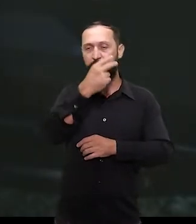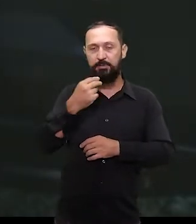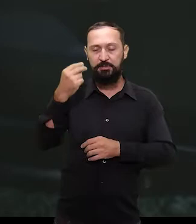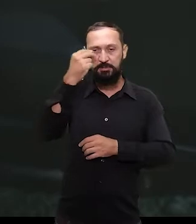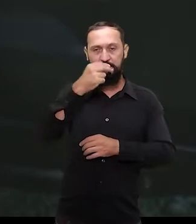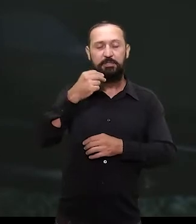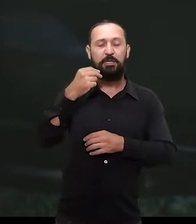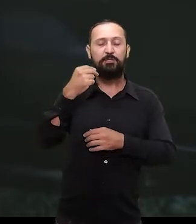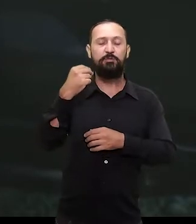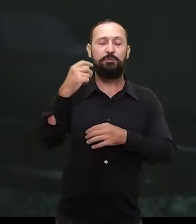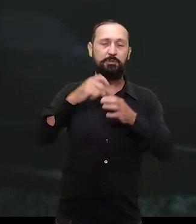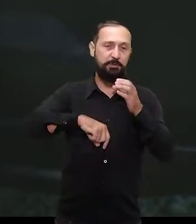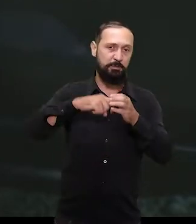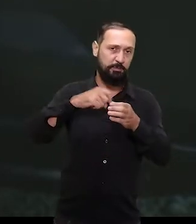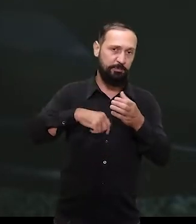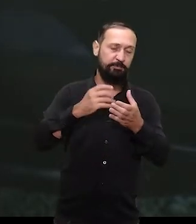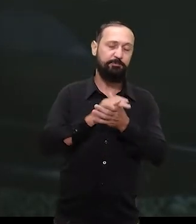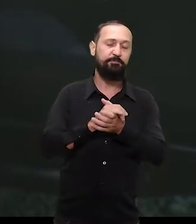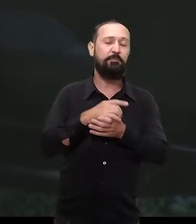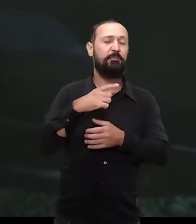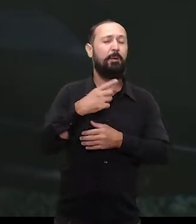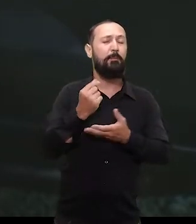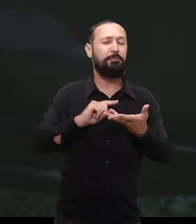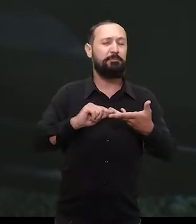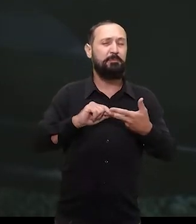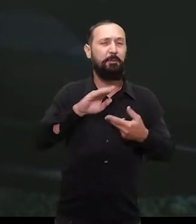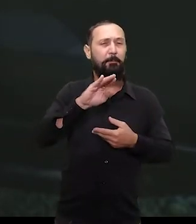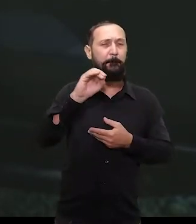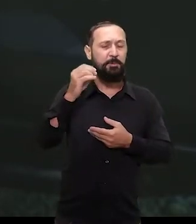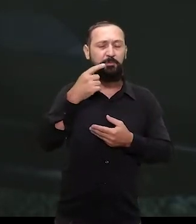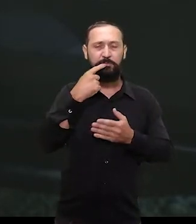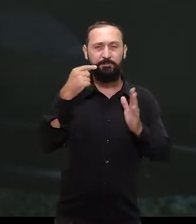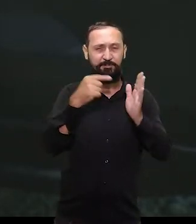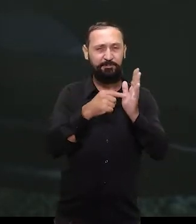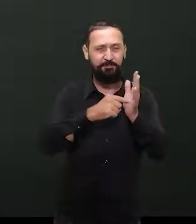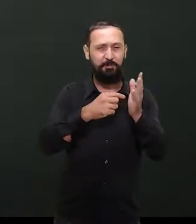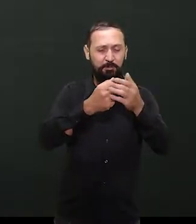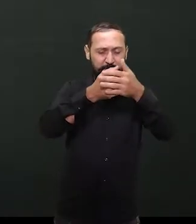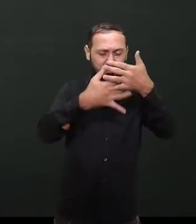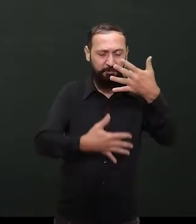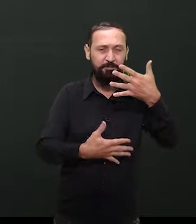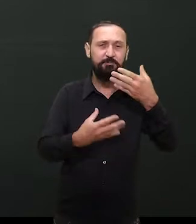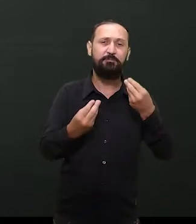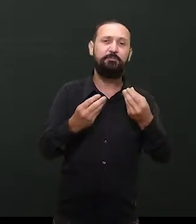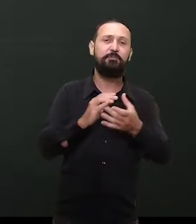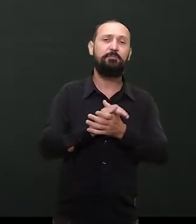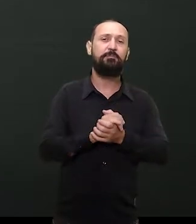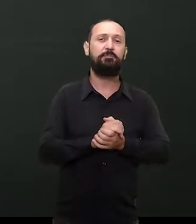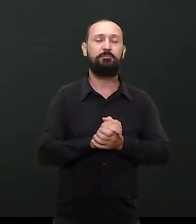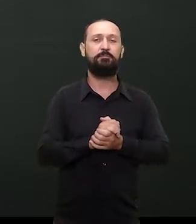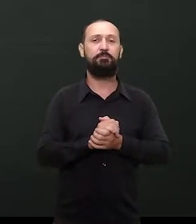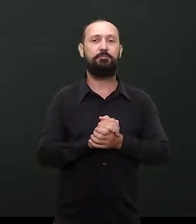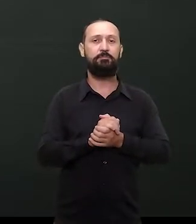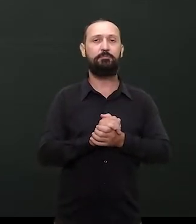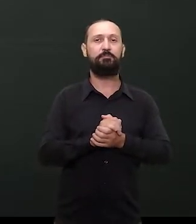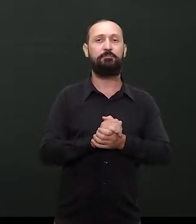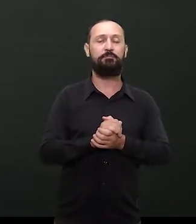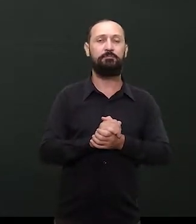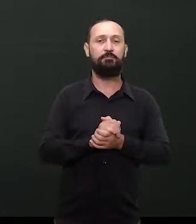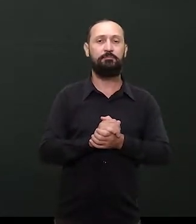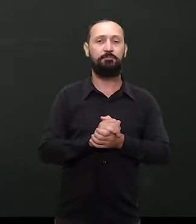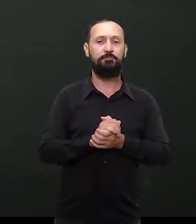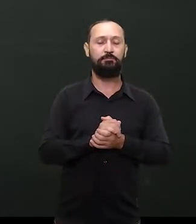sexual e Dr Há muitos casos de assédio registrados nas delegacias Então você sabe que